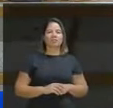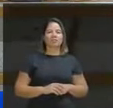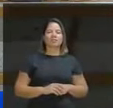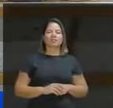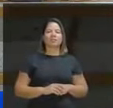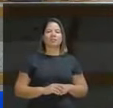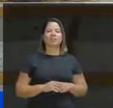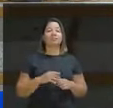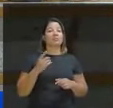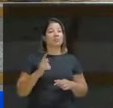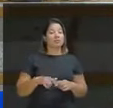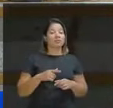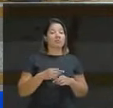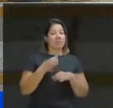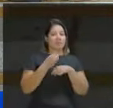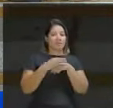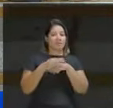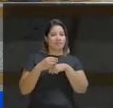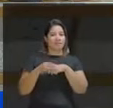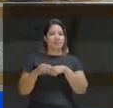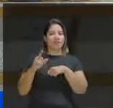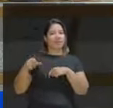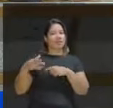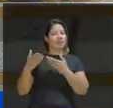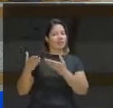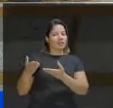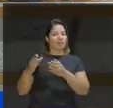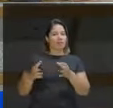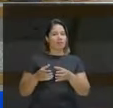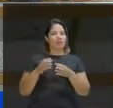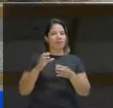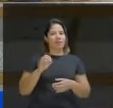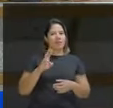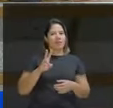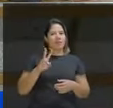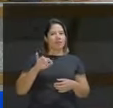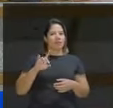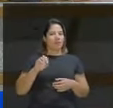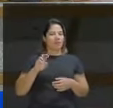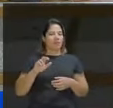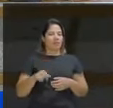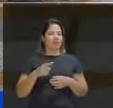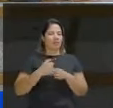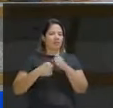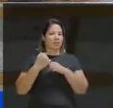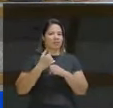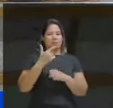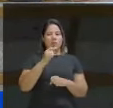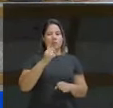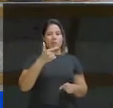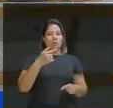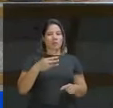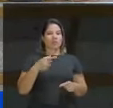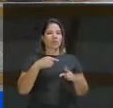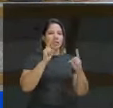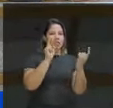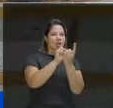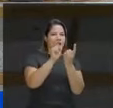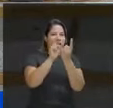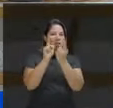os eminentes pares que nossa ouvidoria, em 2023, prestou um total de 324